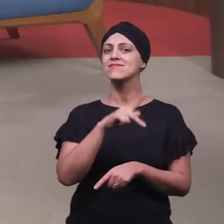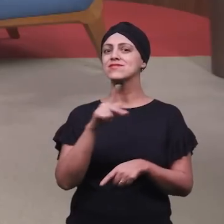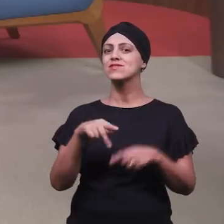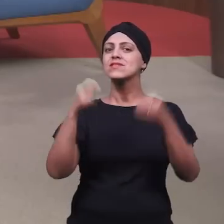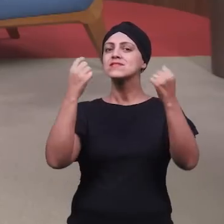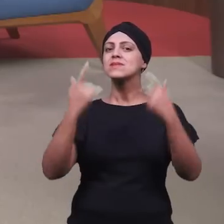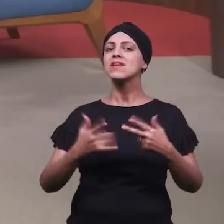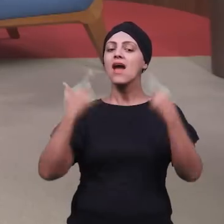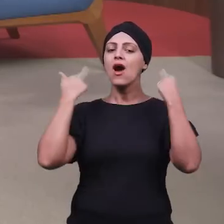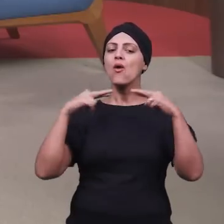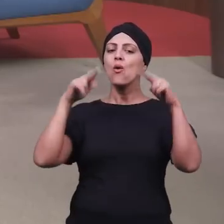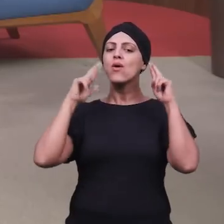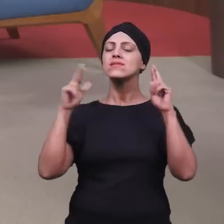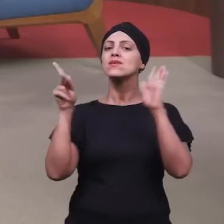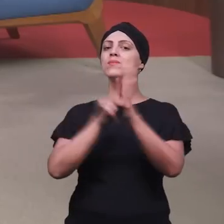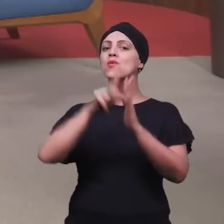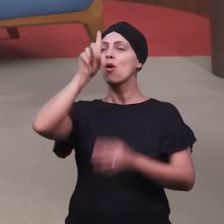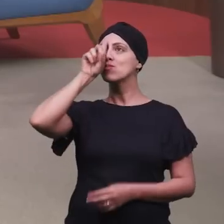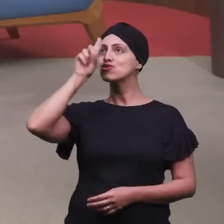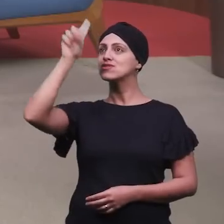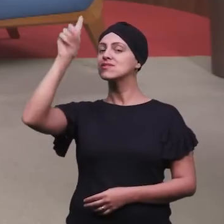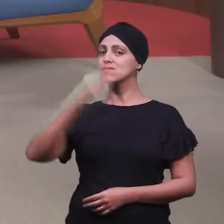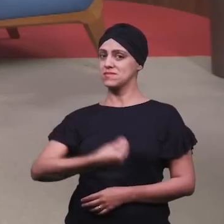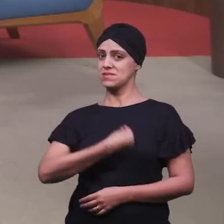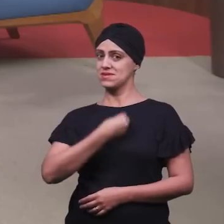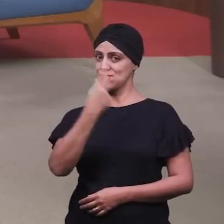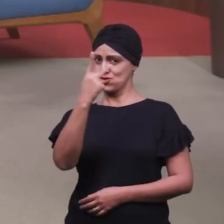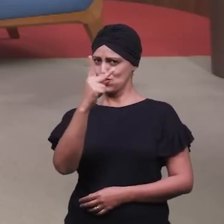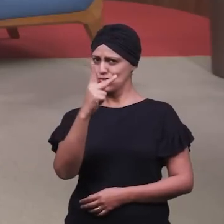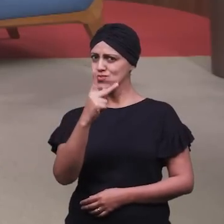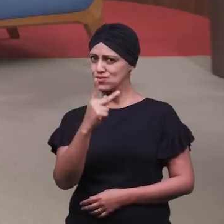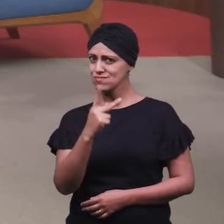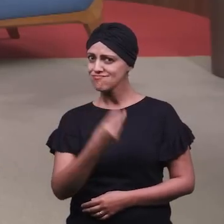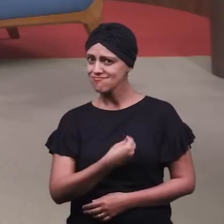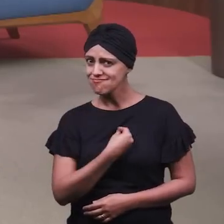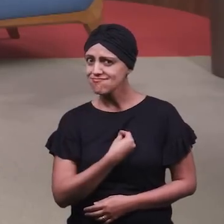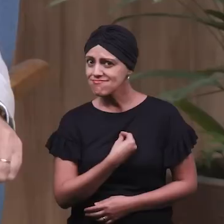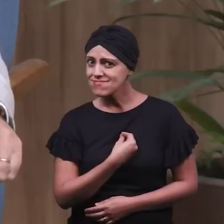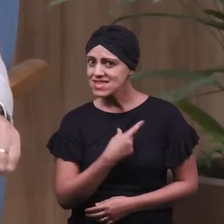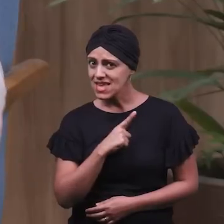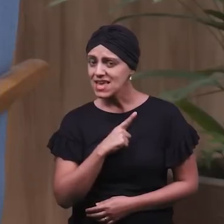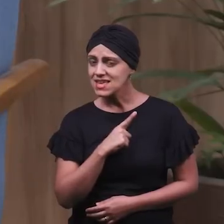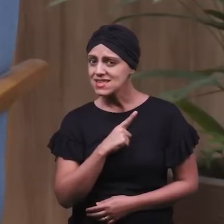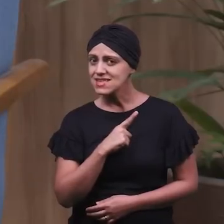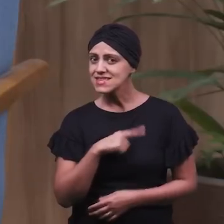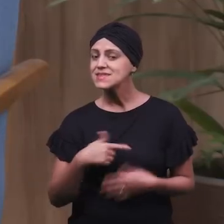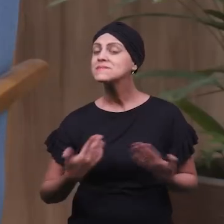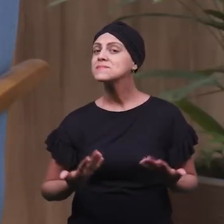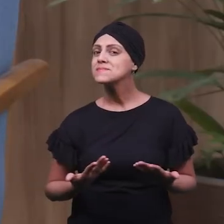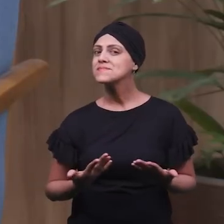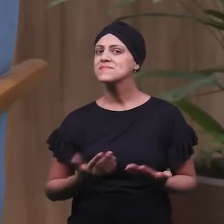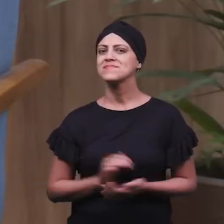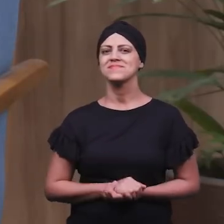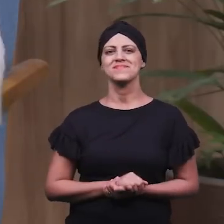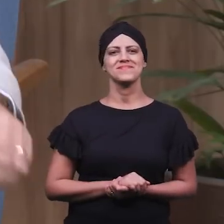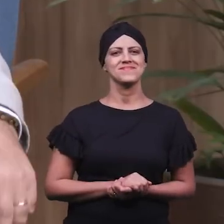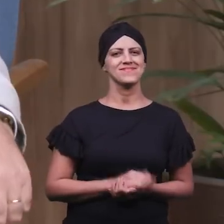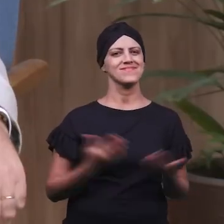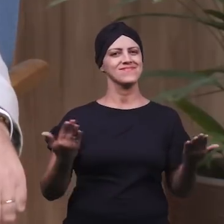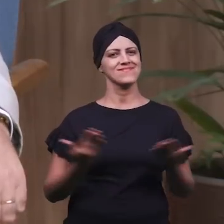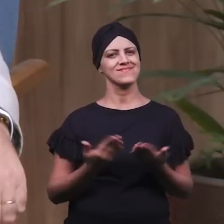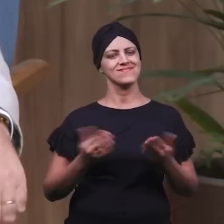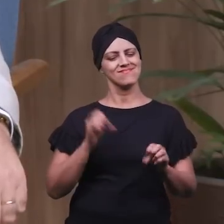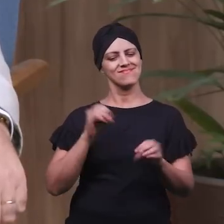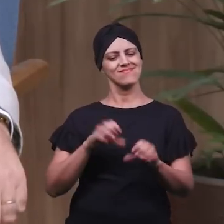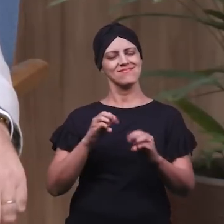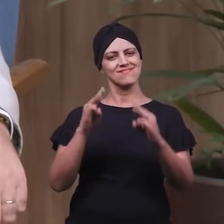o tema O Cordeiro de Deus está presente em sua vida? E então, está? Agora você vai assistir